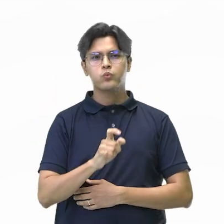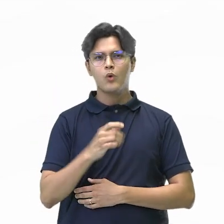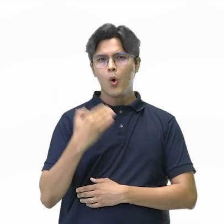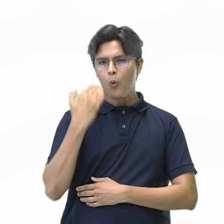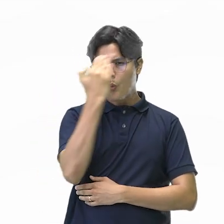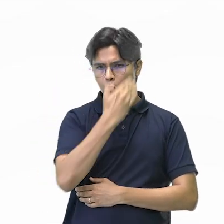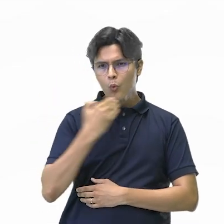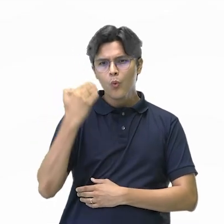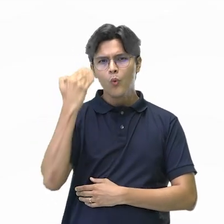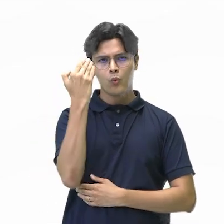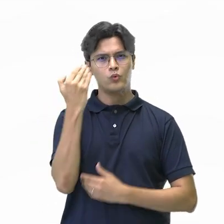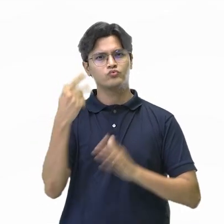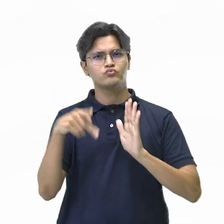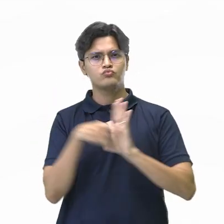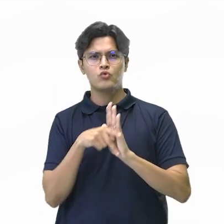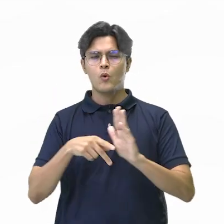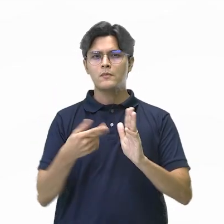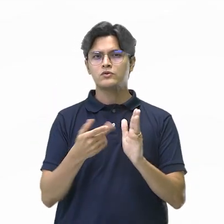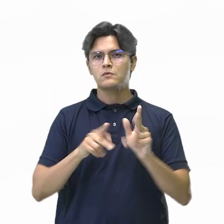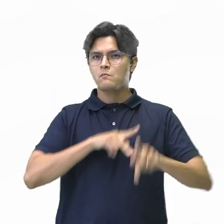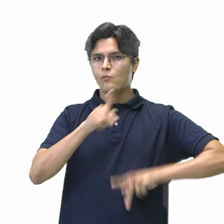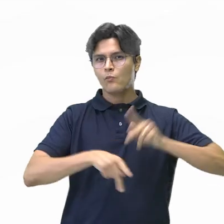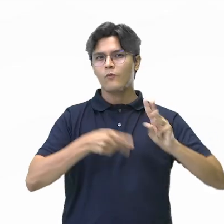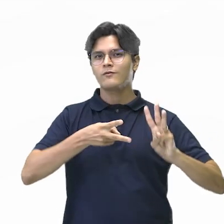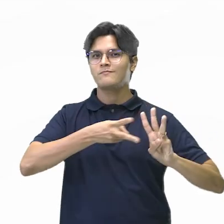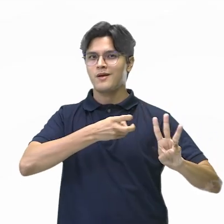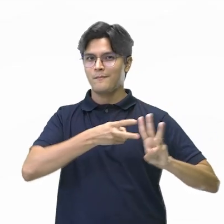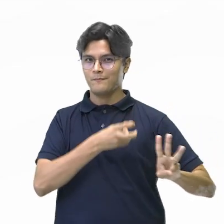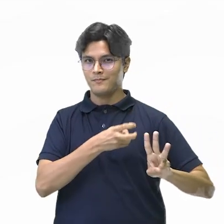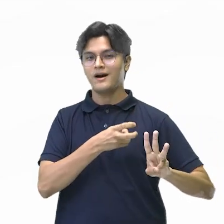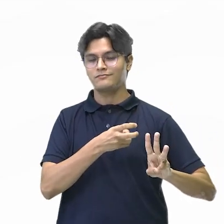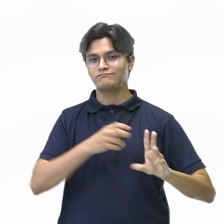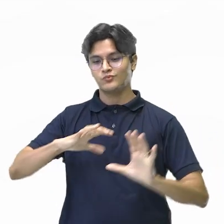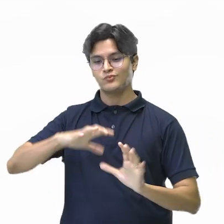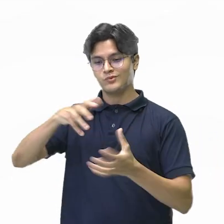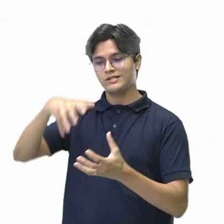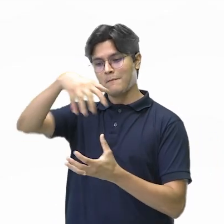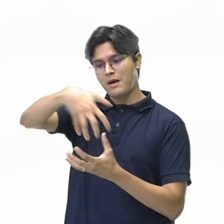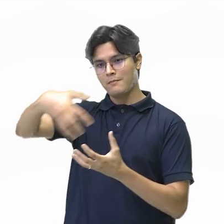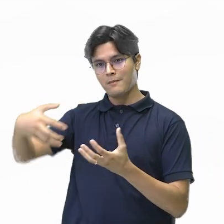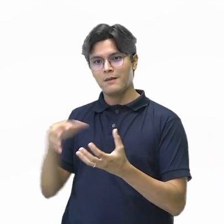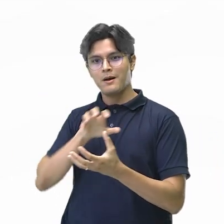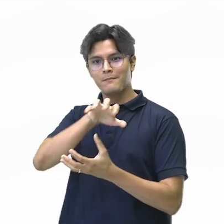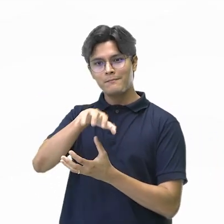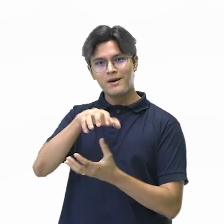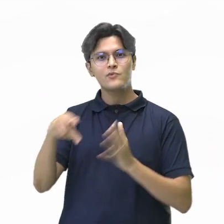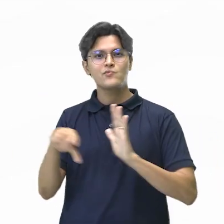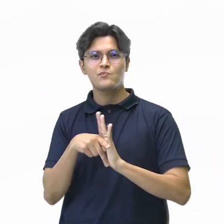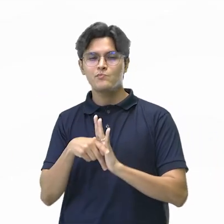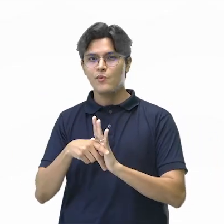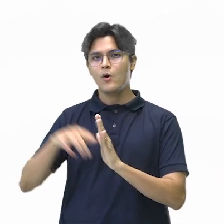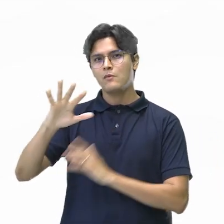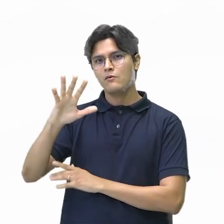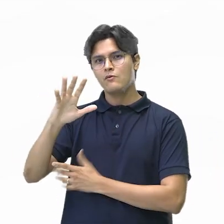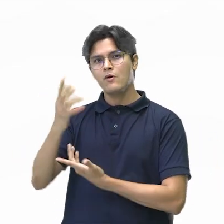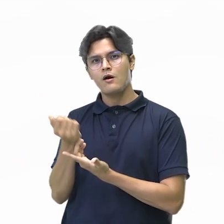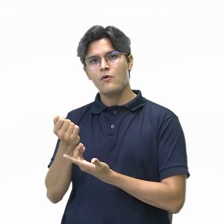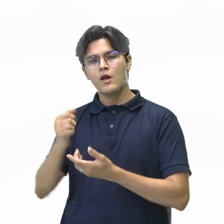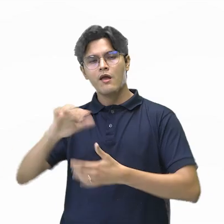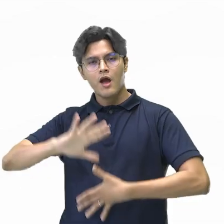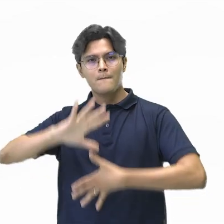povos originários dos 5 continentes, certo? Da América, da Europa, da